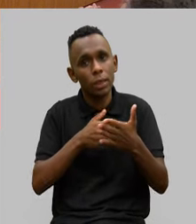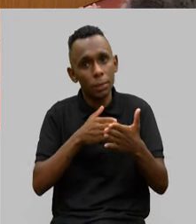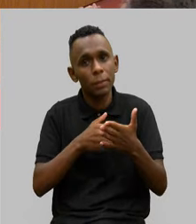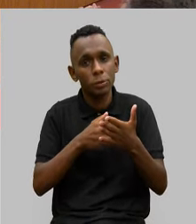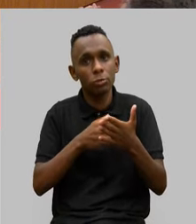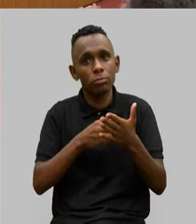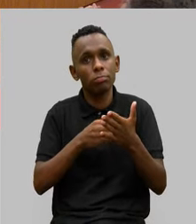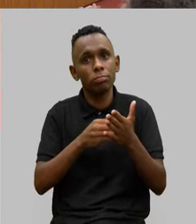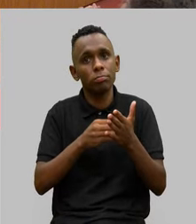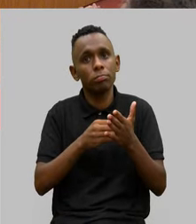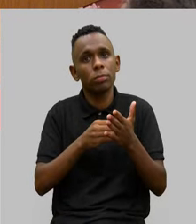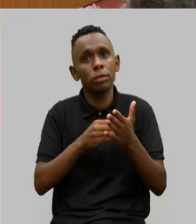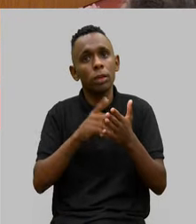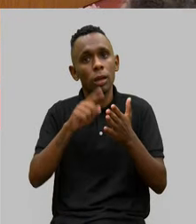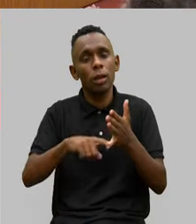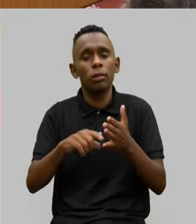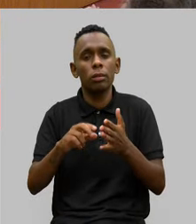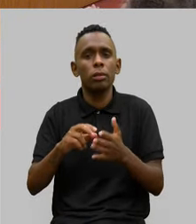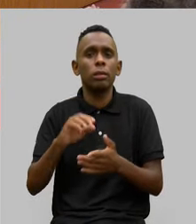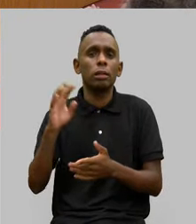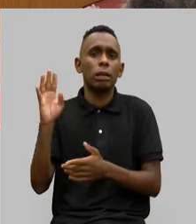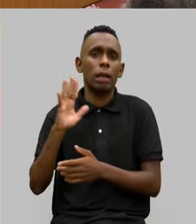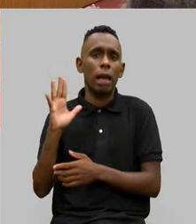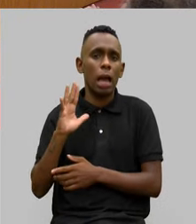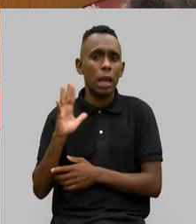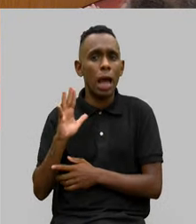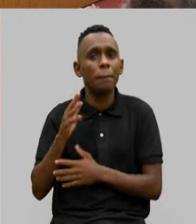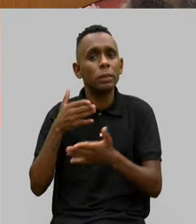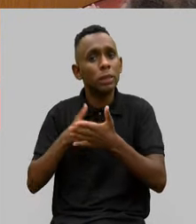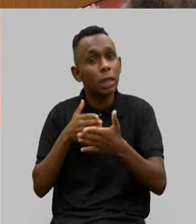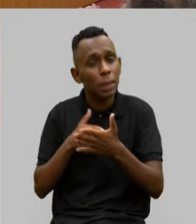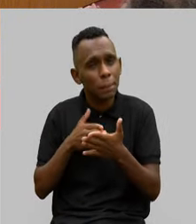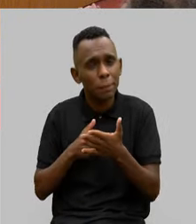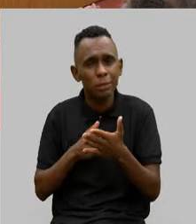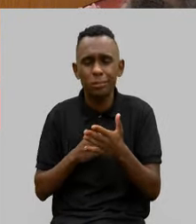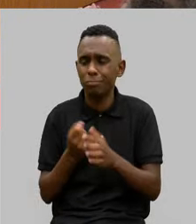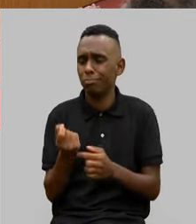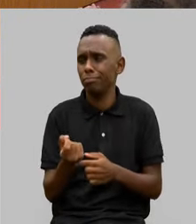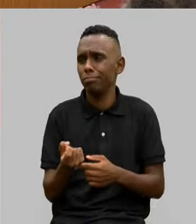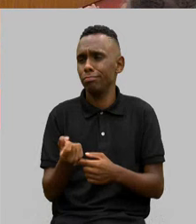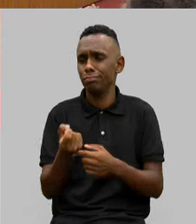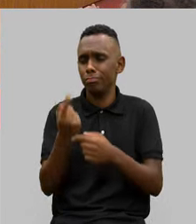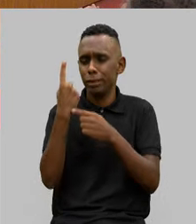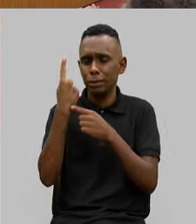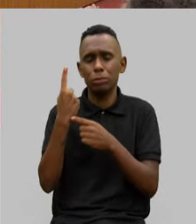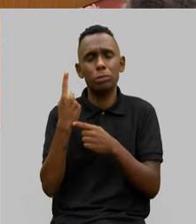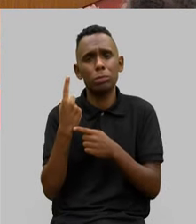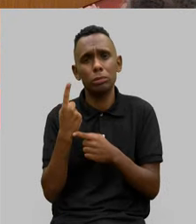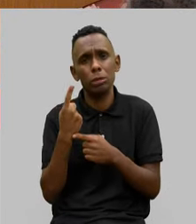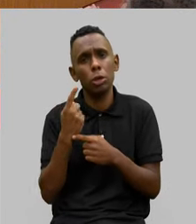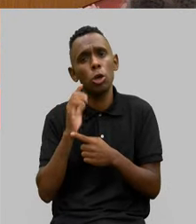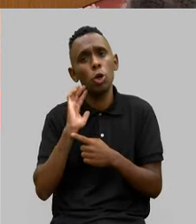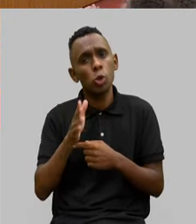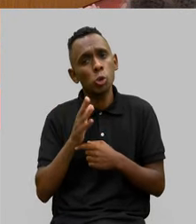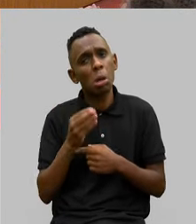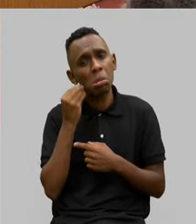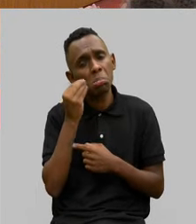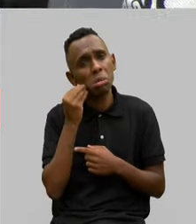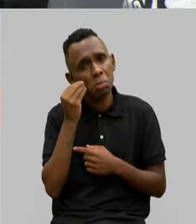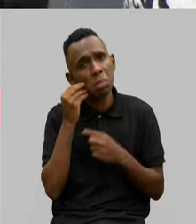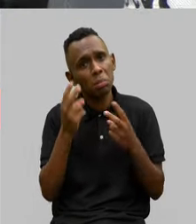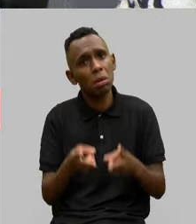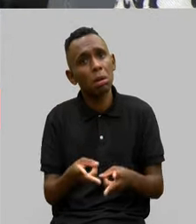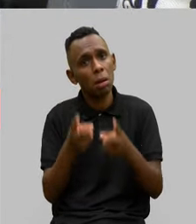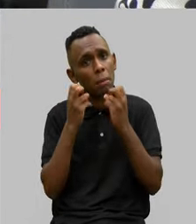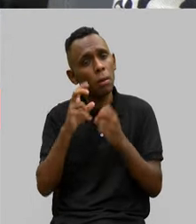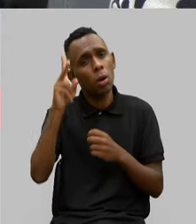aplicação da cannabis e ela foi um dos maiores Absurdos que eu já que eu já vivenciei